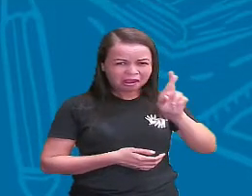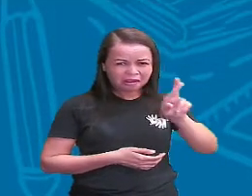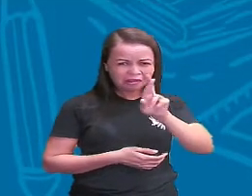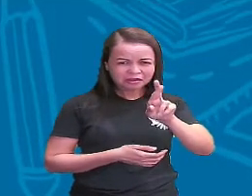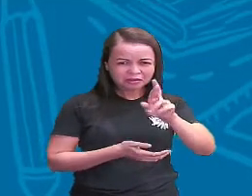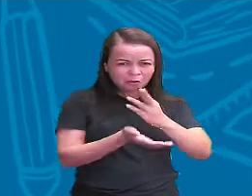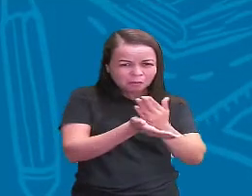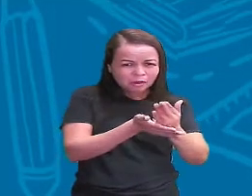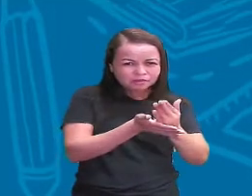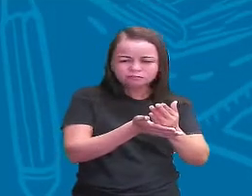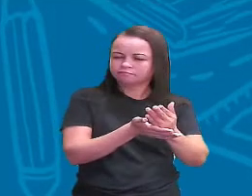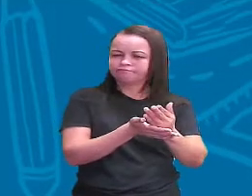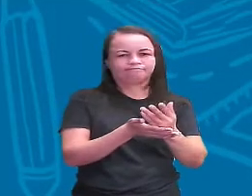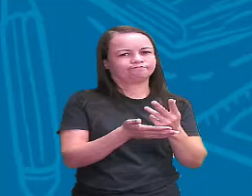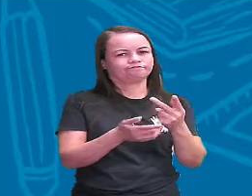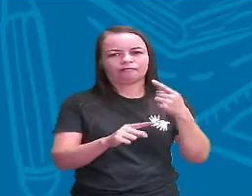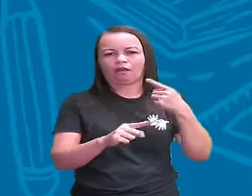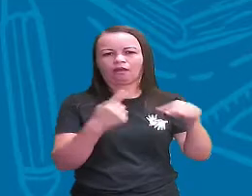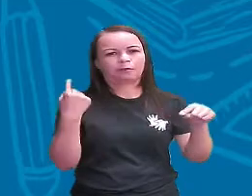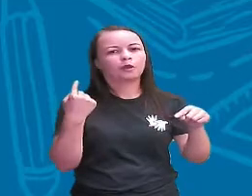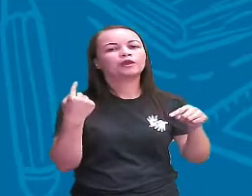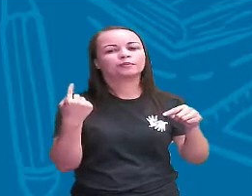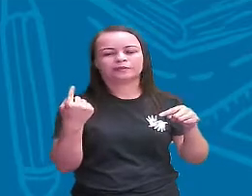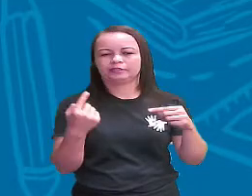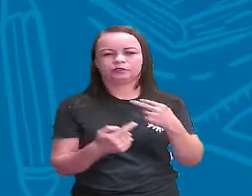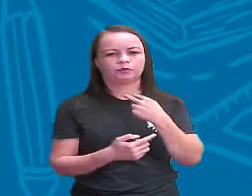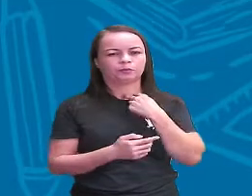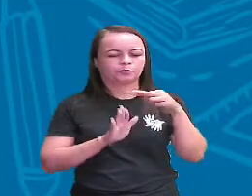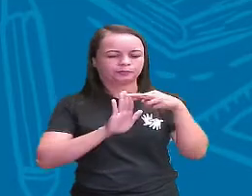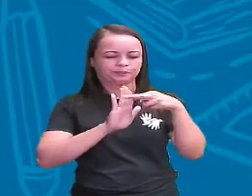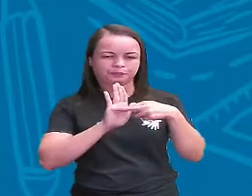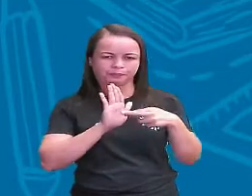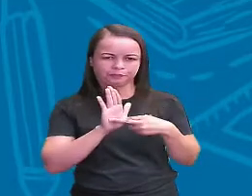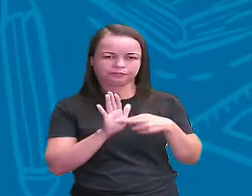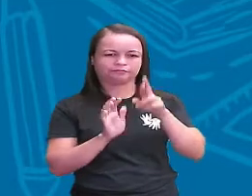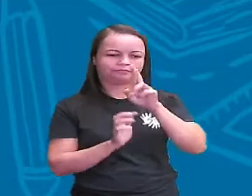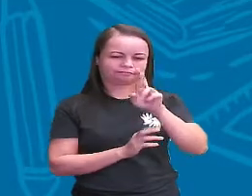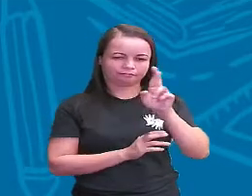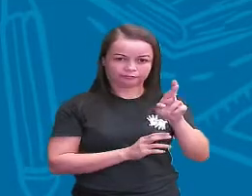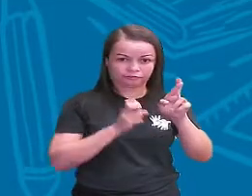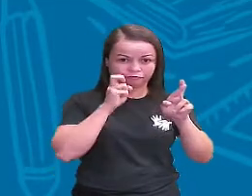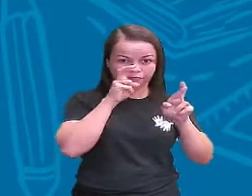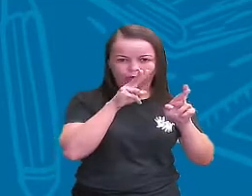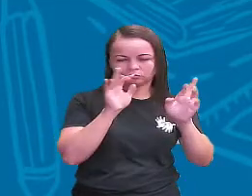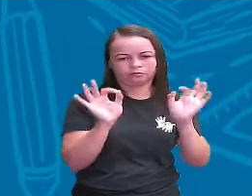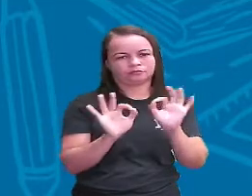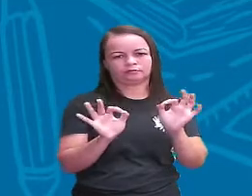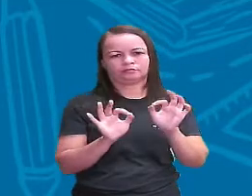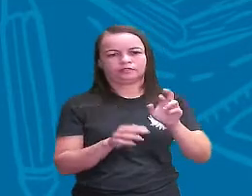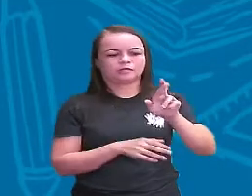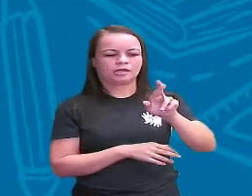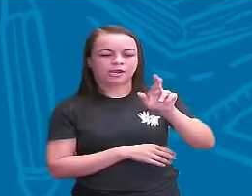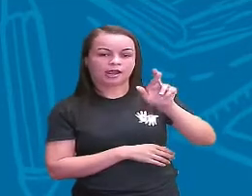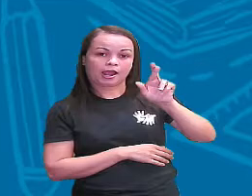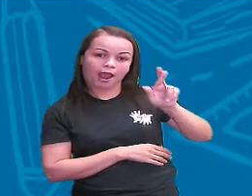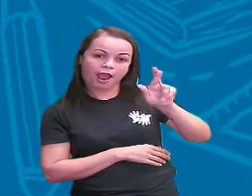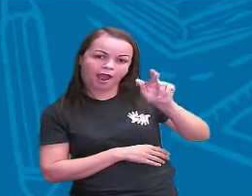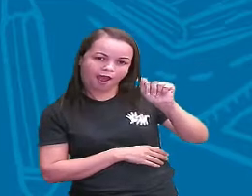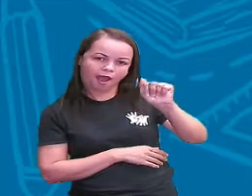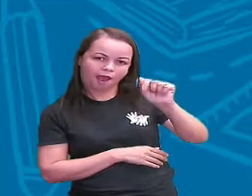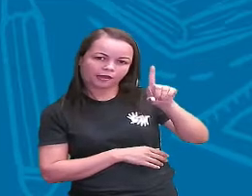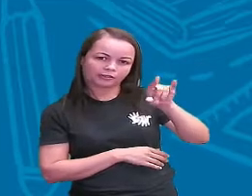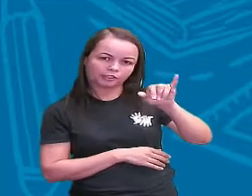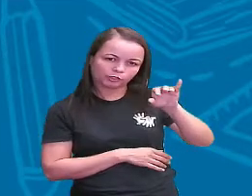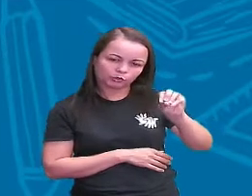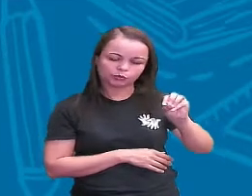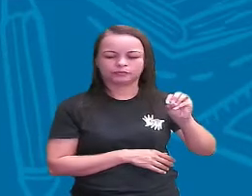isso? Não está, né? A regrinha diz que não precisa de dois R's para ter o som forte. Rádio. Apenas um R